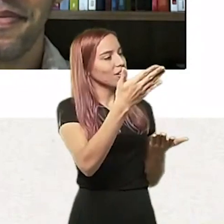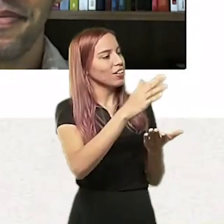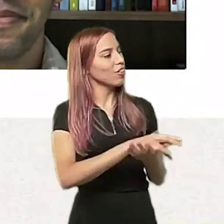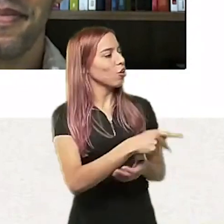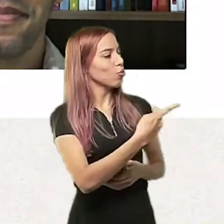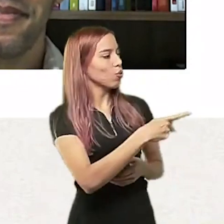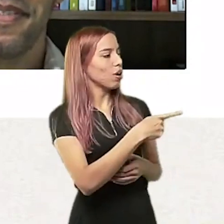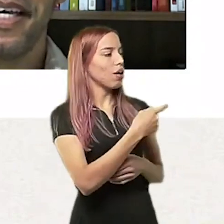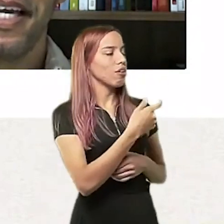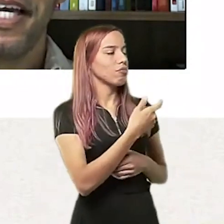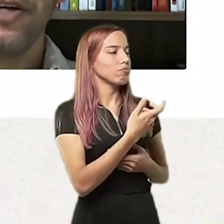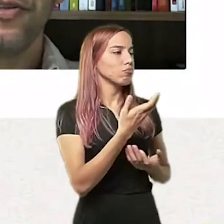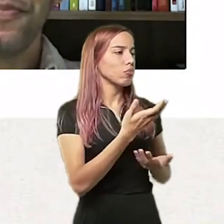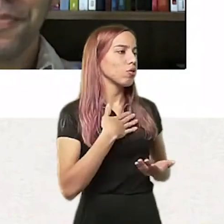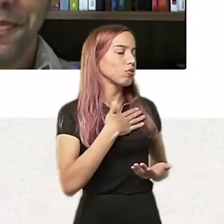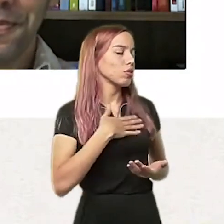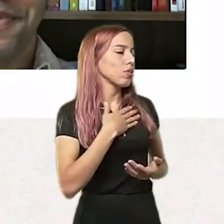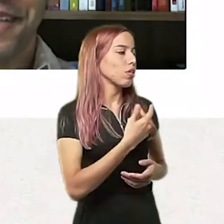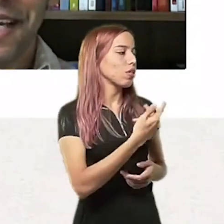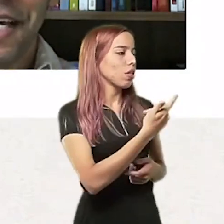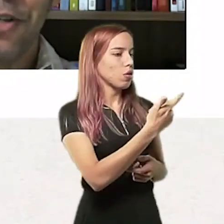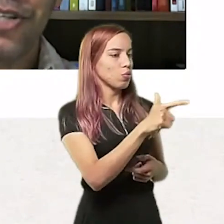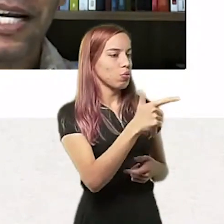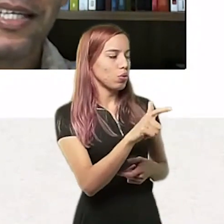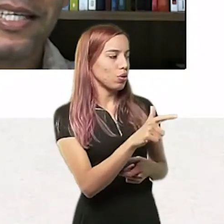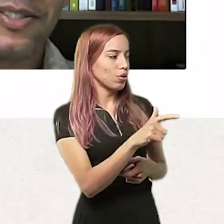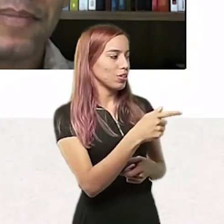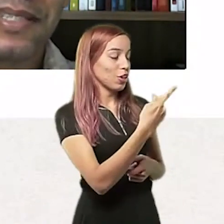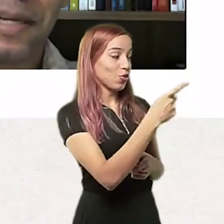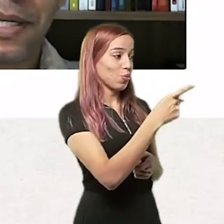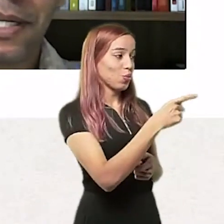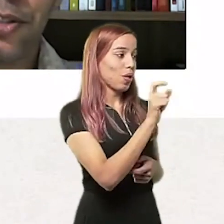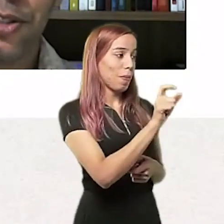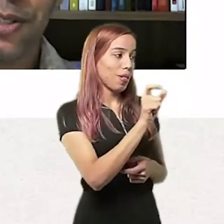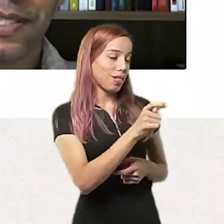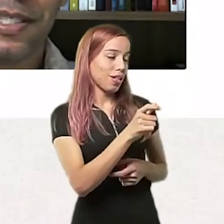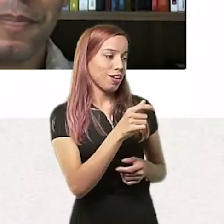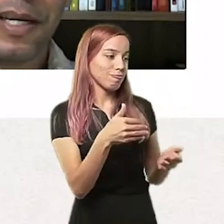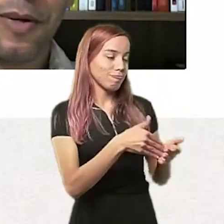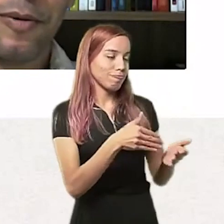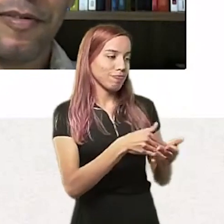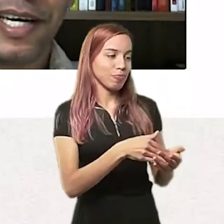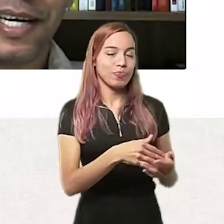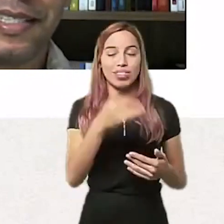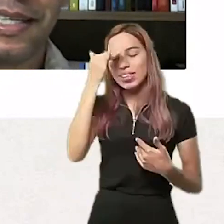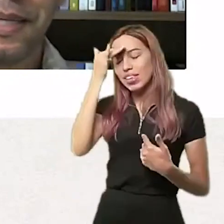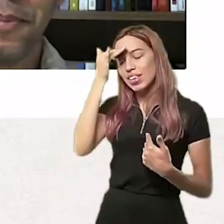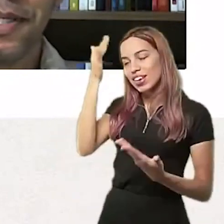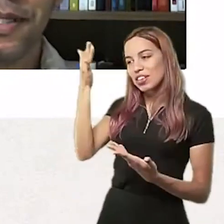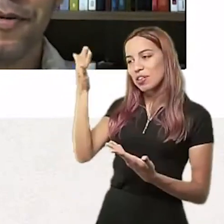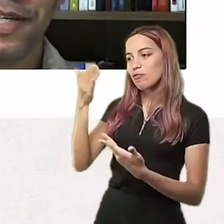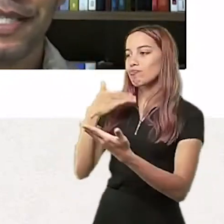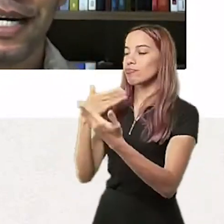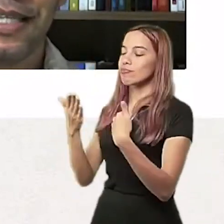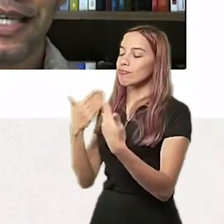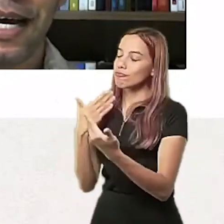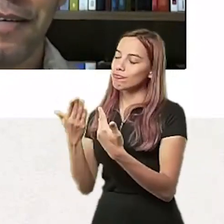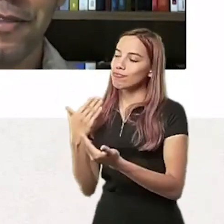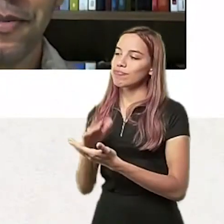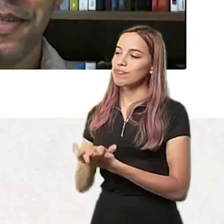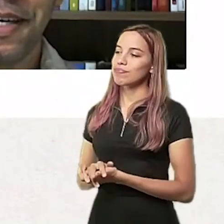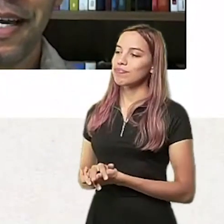finais aqui para os... Eu te agradeço imensamente, Josane, pela conversa, né, por essa